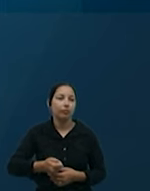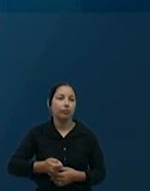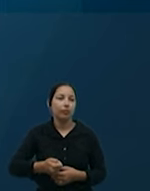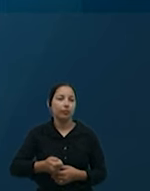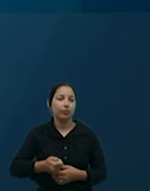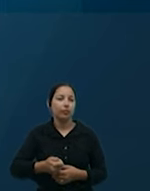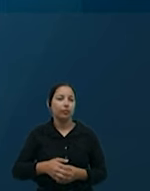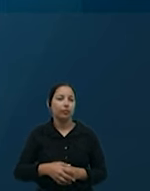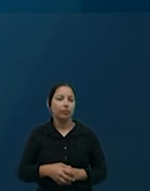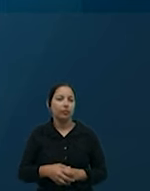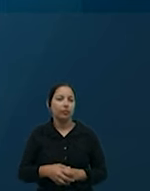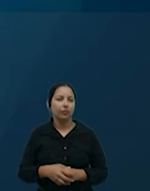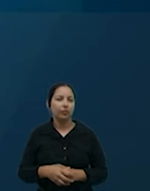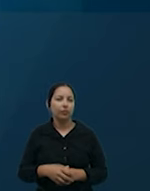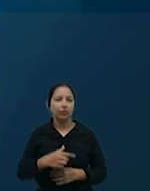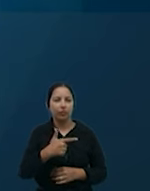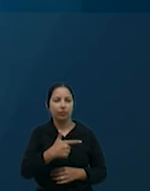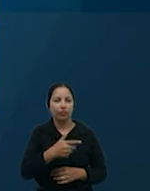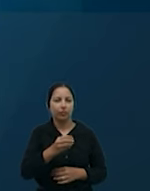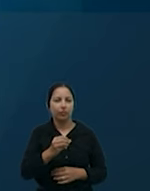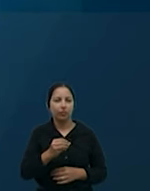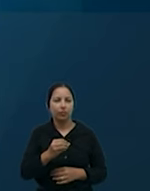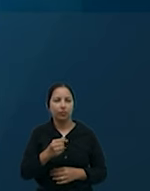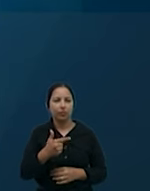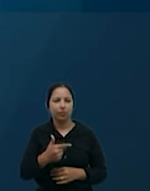2021. A juíza deu...